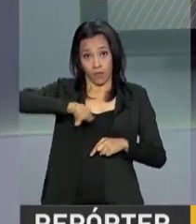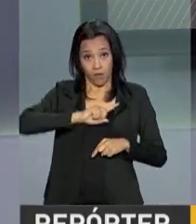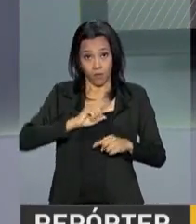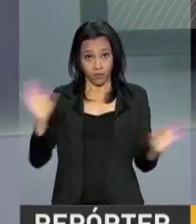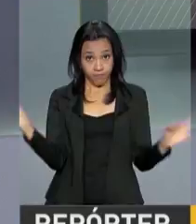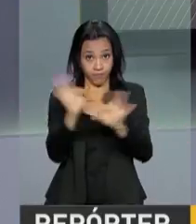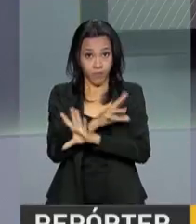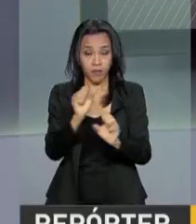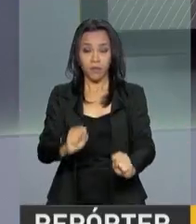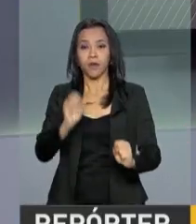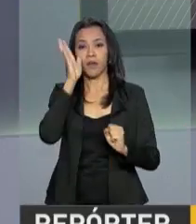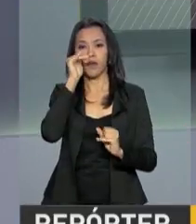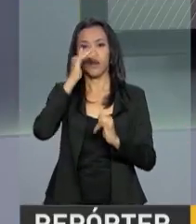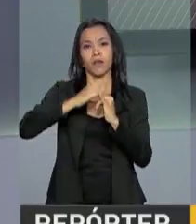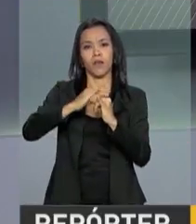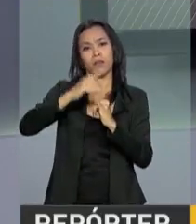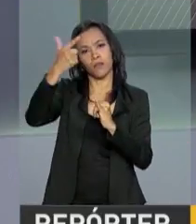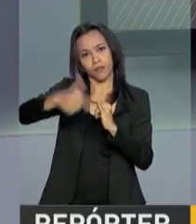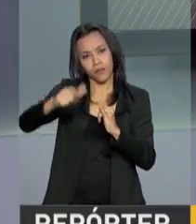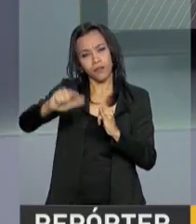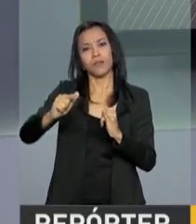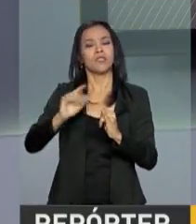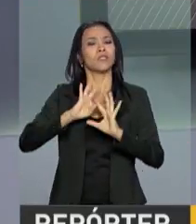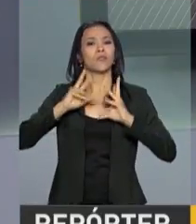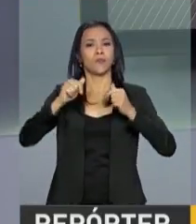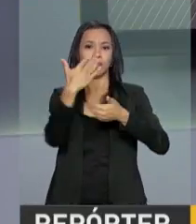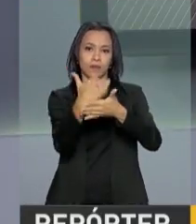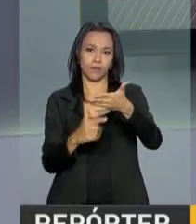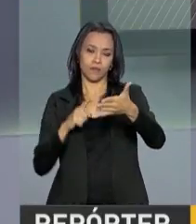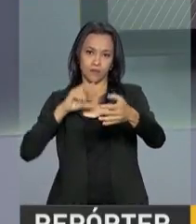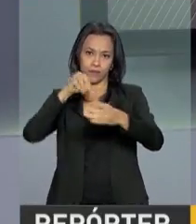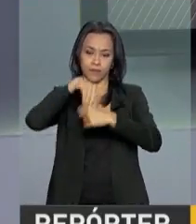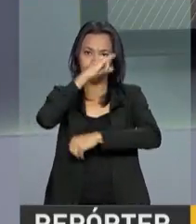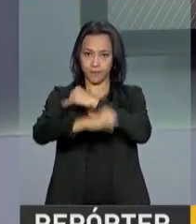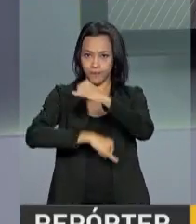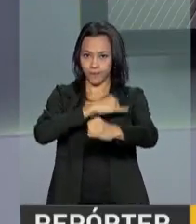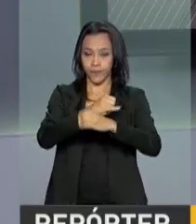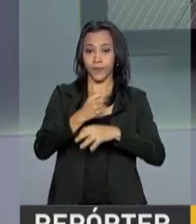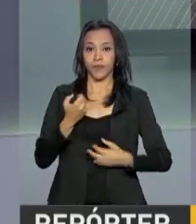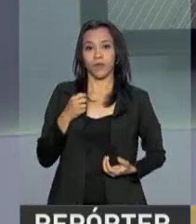reportagens no YouTube. E toda a nossa programação também está na página da NBR na